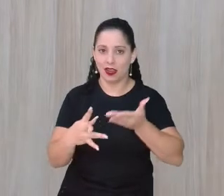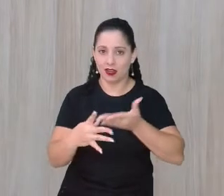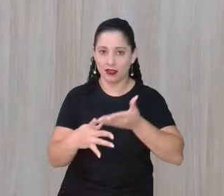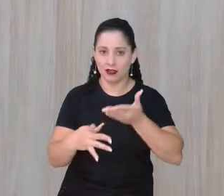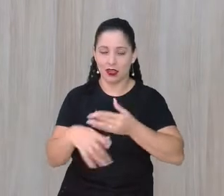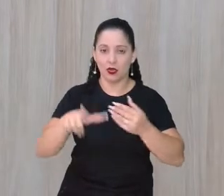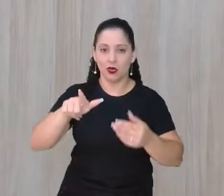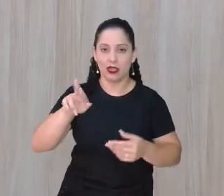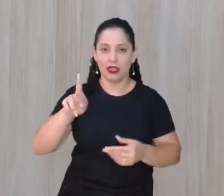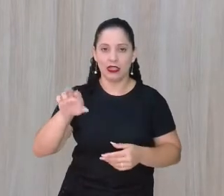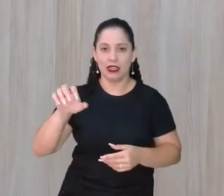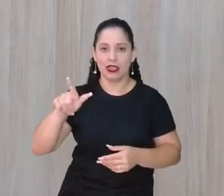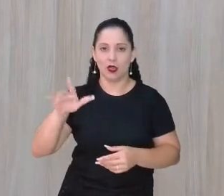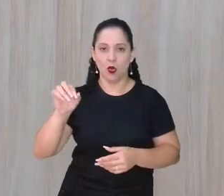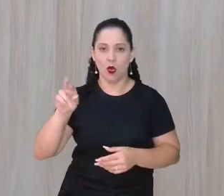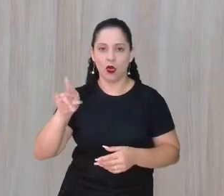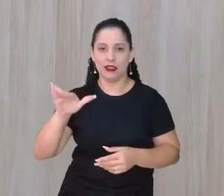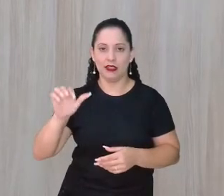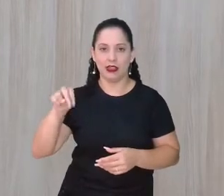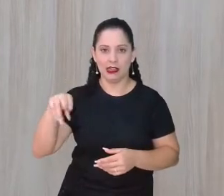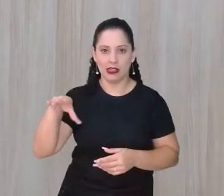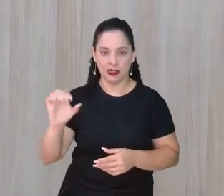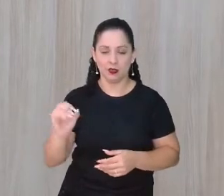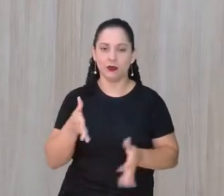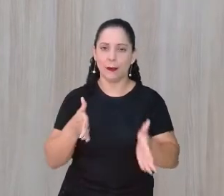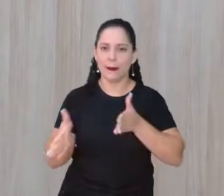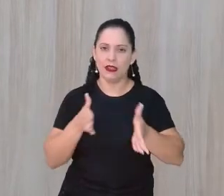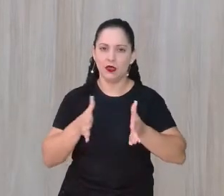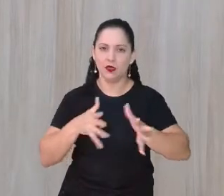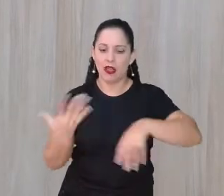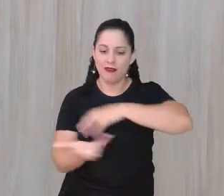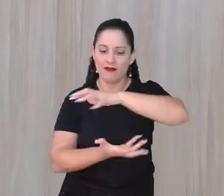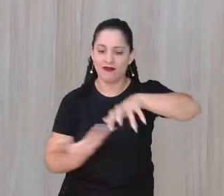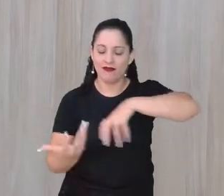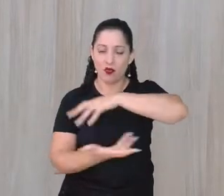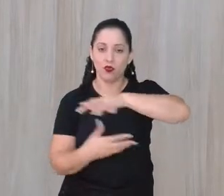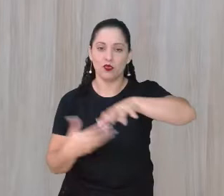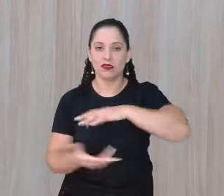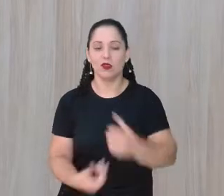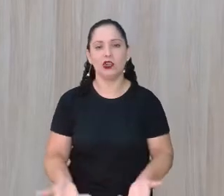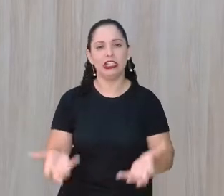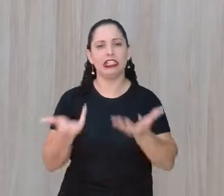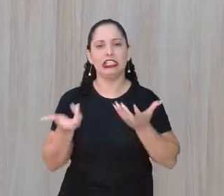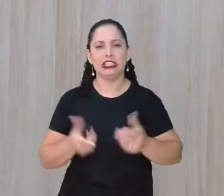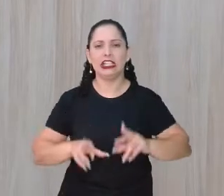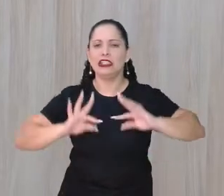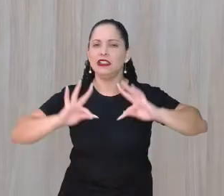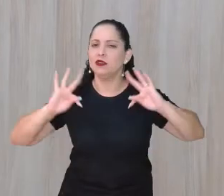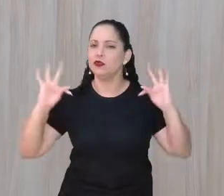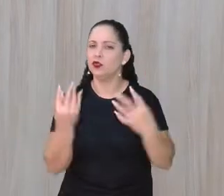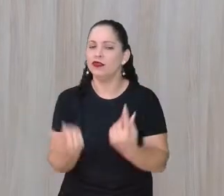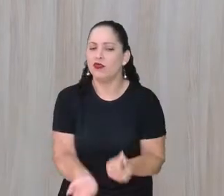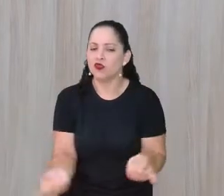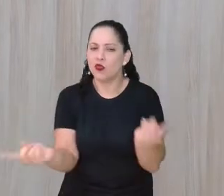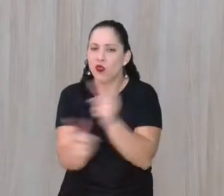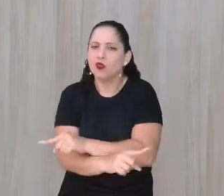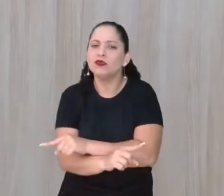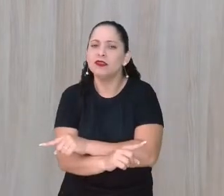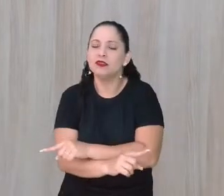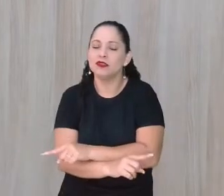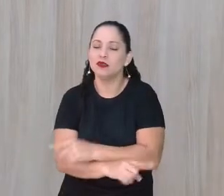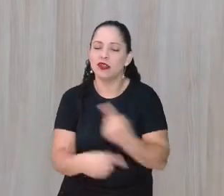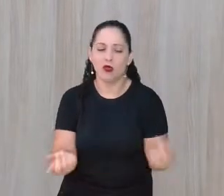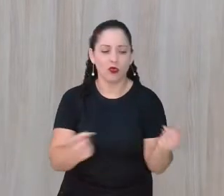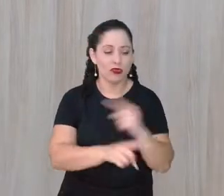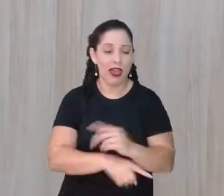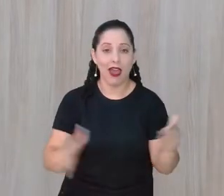gregoriano, né? Justamente no período aí da Revolução, eles queriam que tudo fosse contrário àquele antigo regime. Então, até